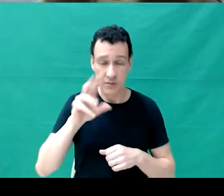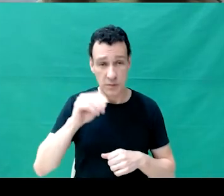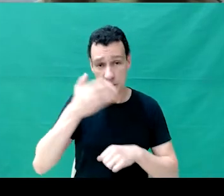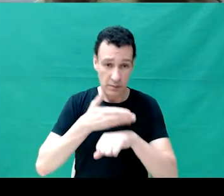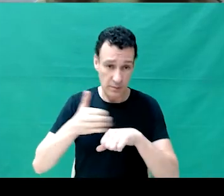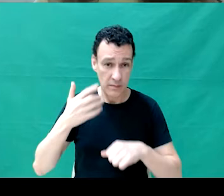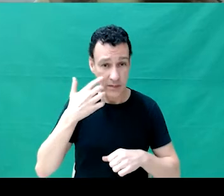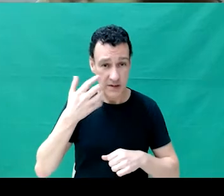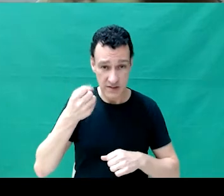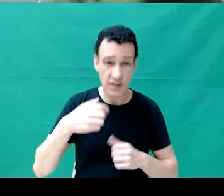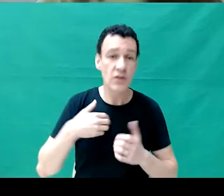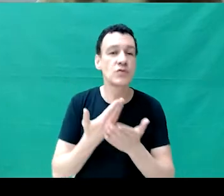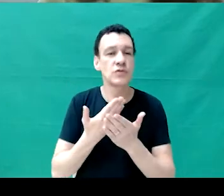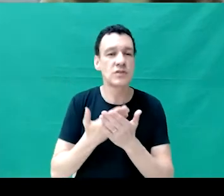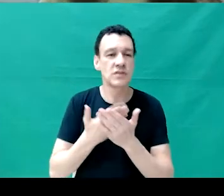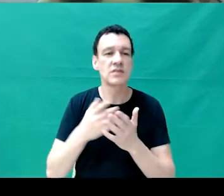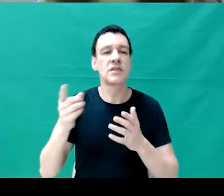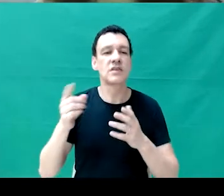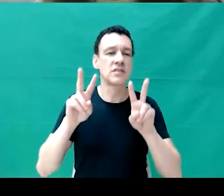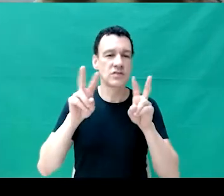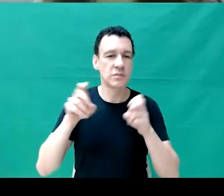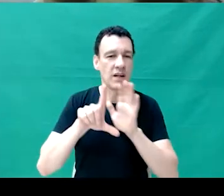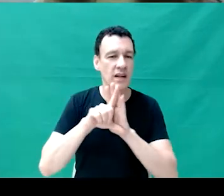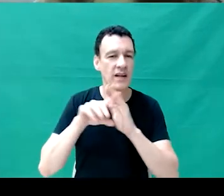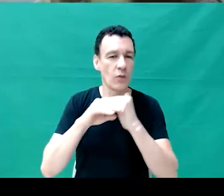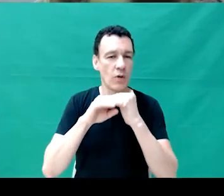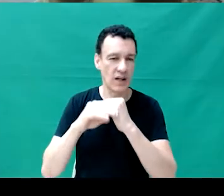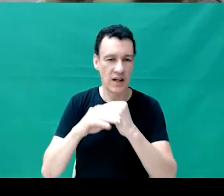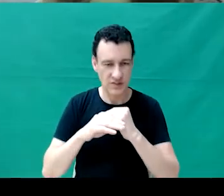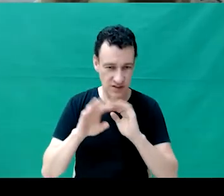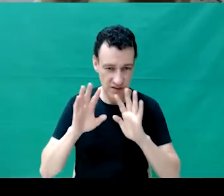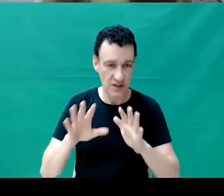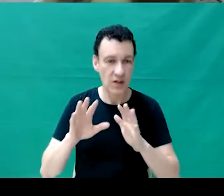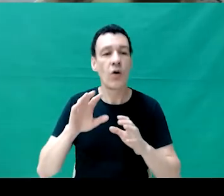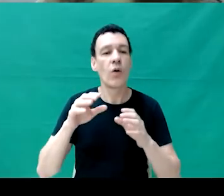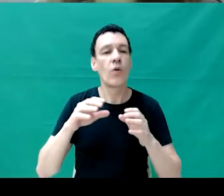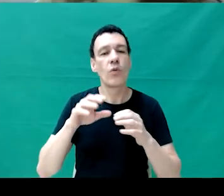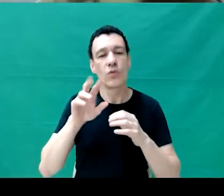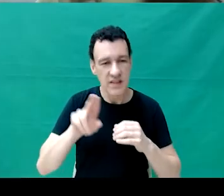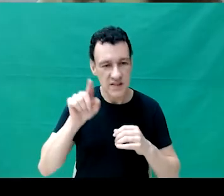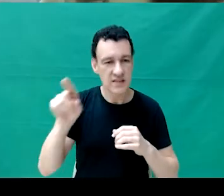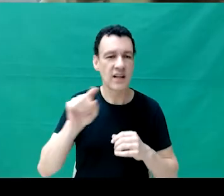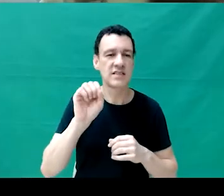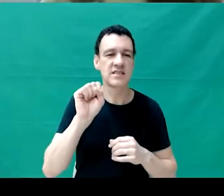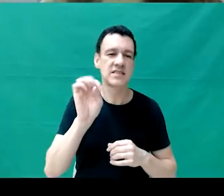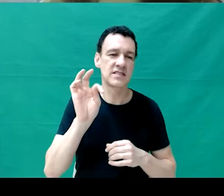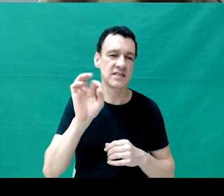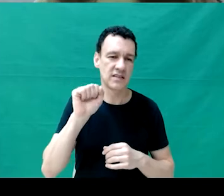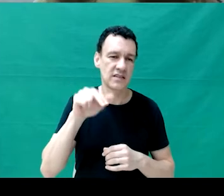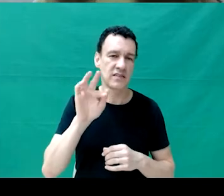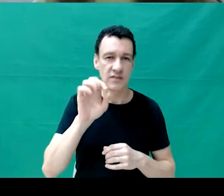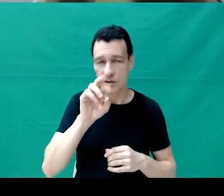Universidade de Stanford, e com foco em diversidade e inclusão, sempre, né, em toda a minha vida. Hoje eu atuo na